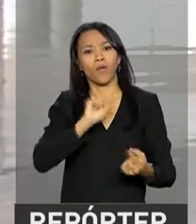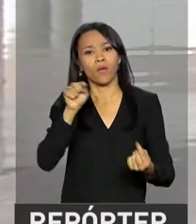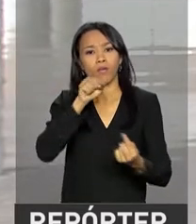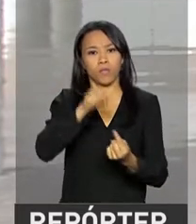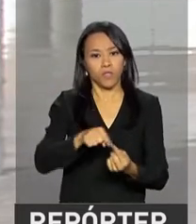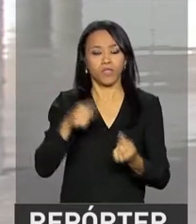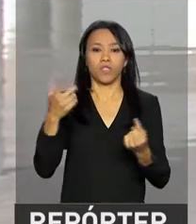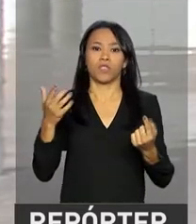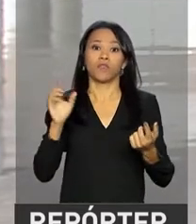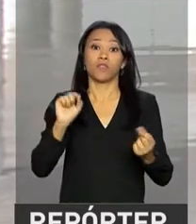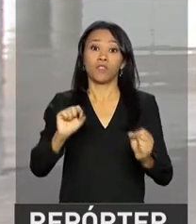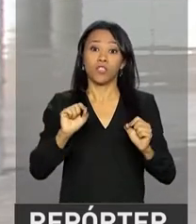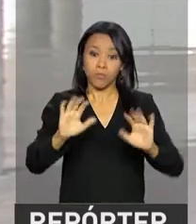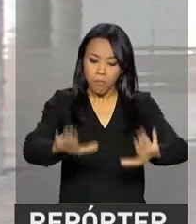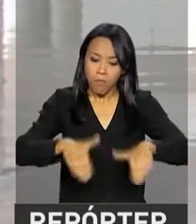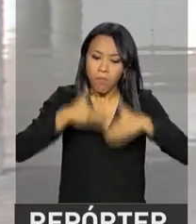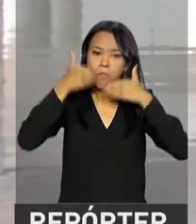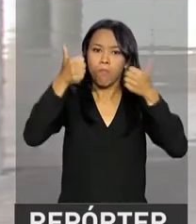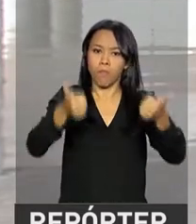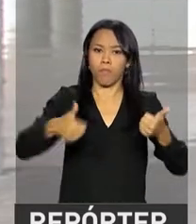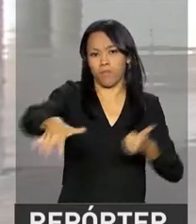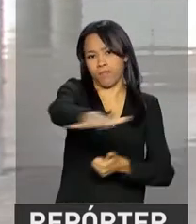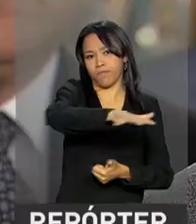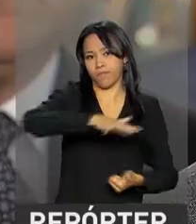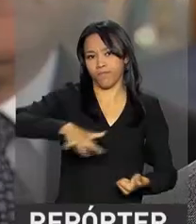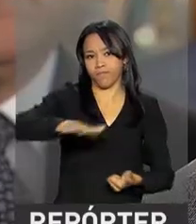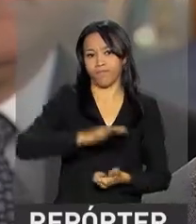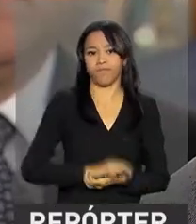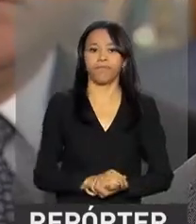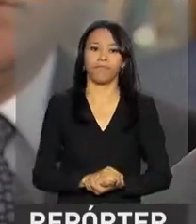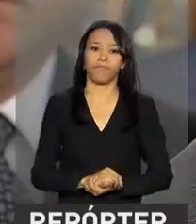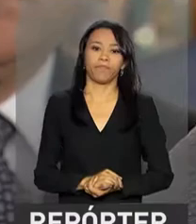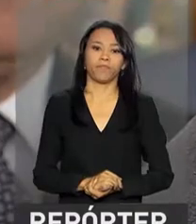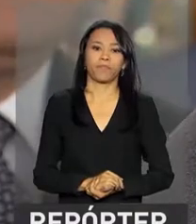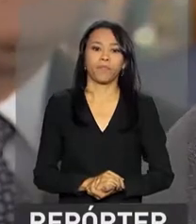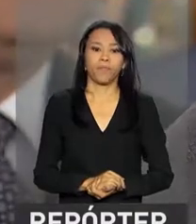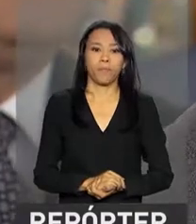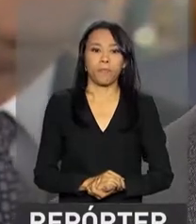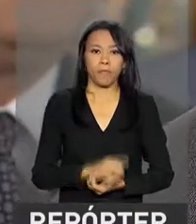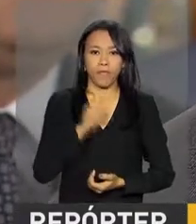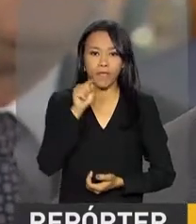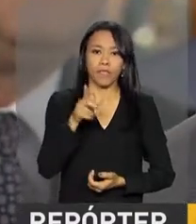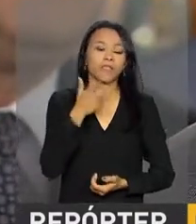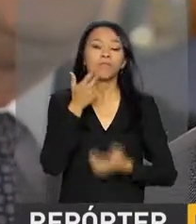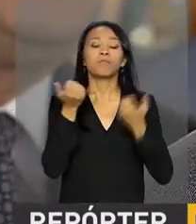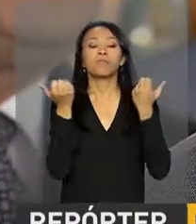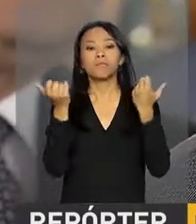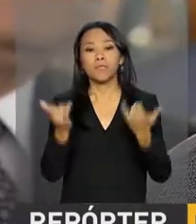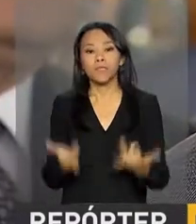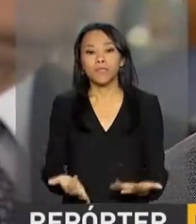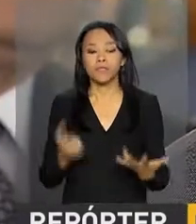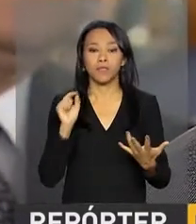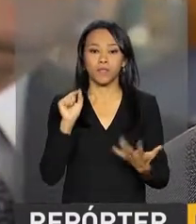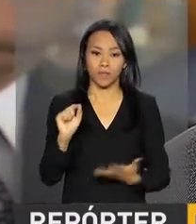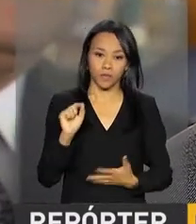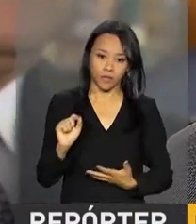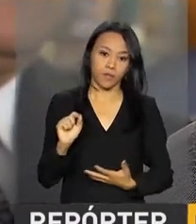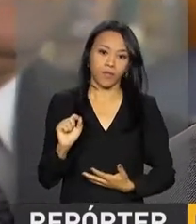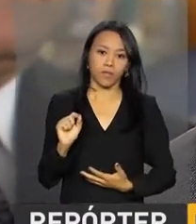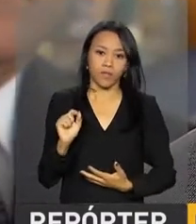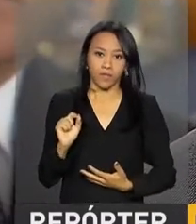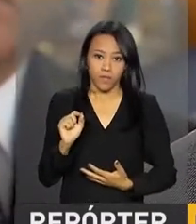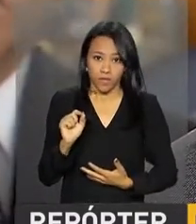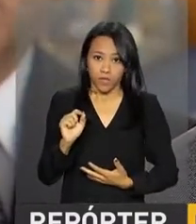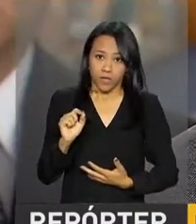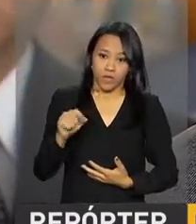da aviação regional o objetivo do programa é chegar ao aeroporto é de